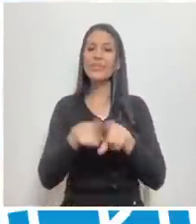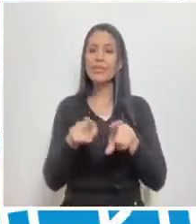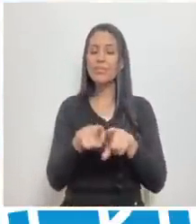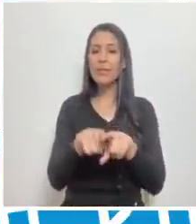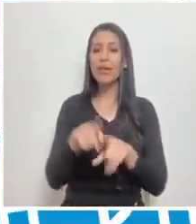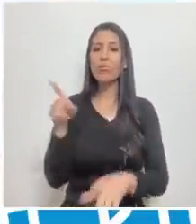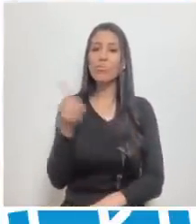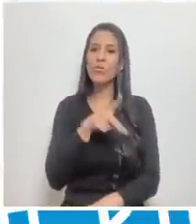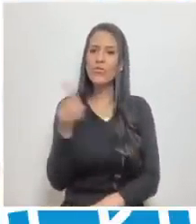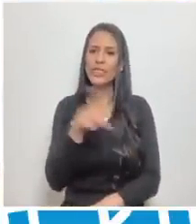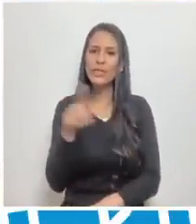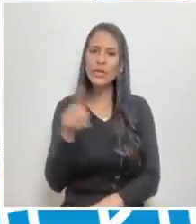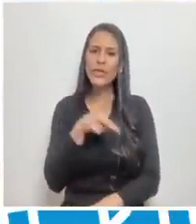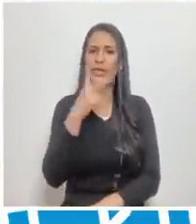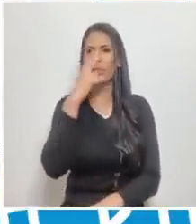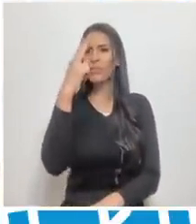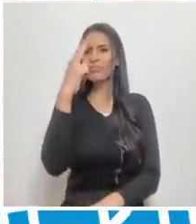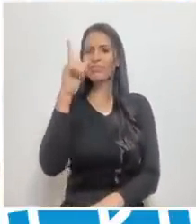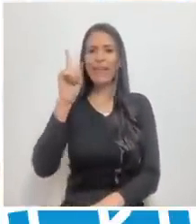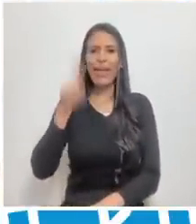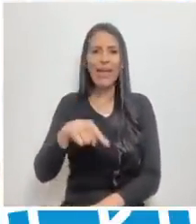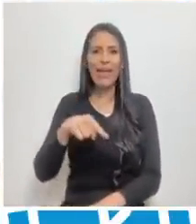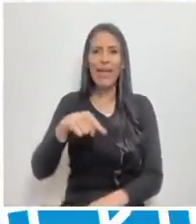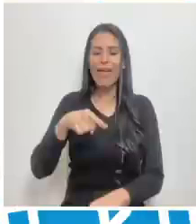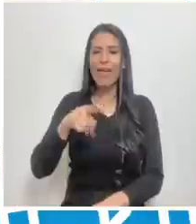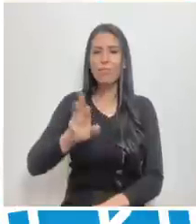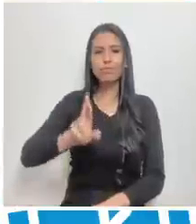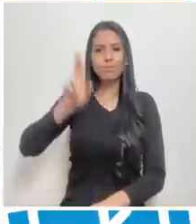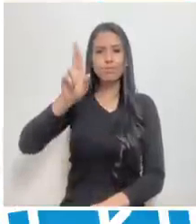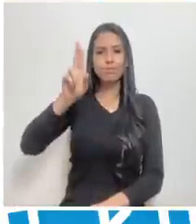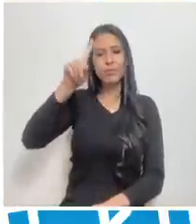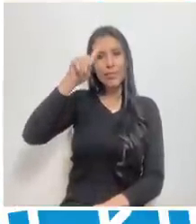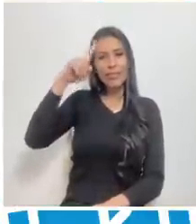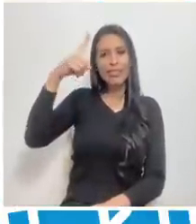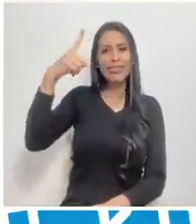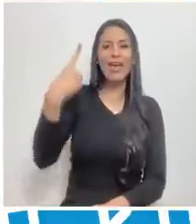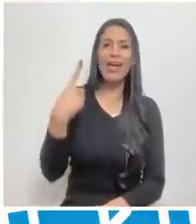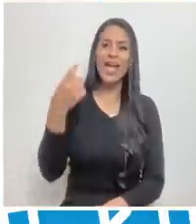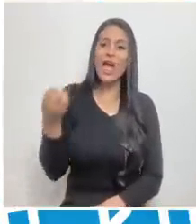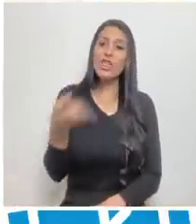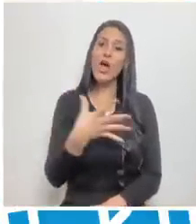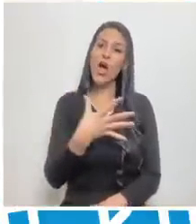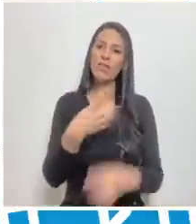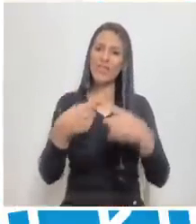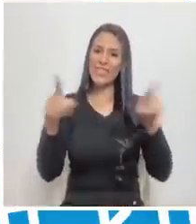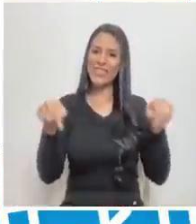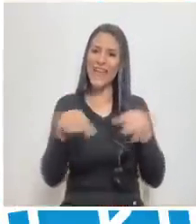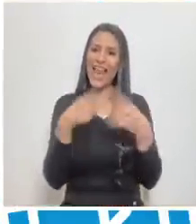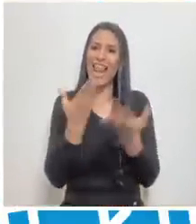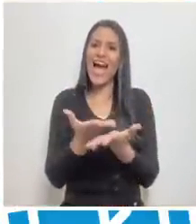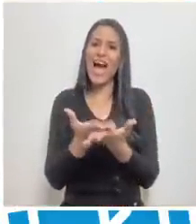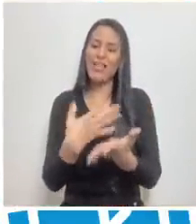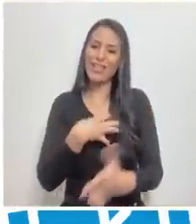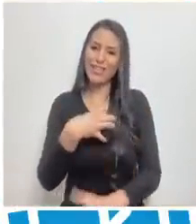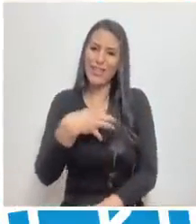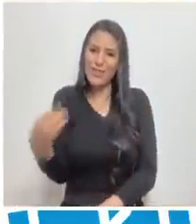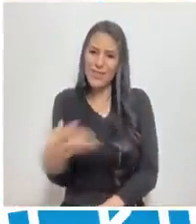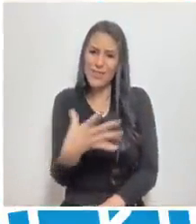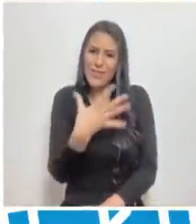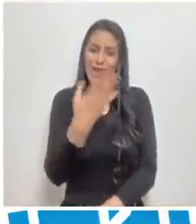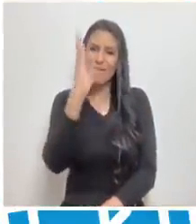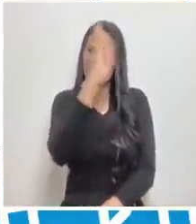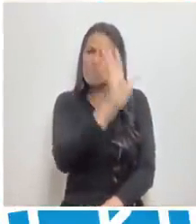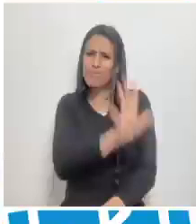os grandes inventores da nova sala de aula que está sendo construída no Brasil